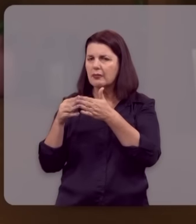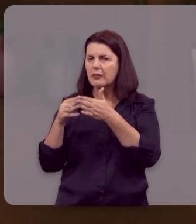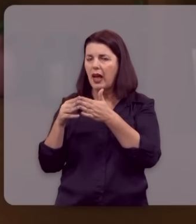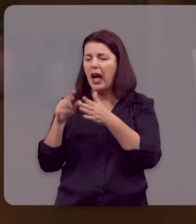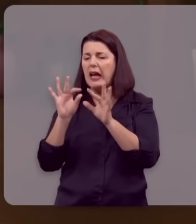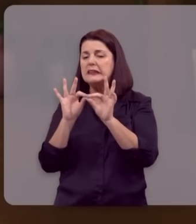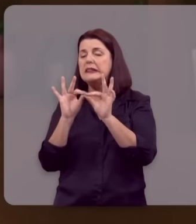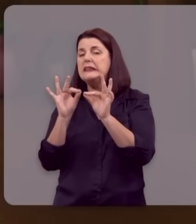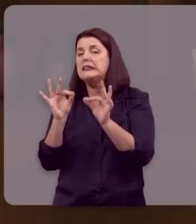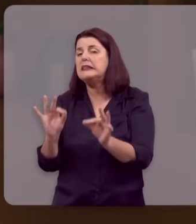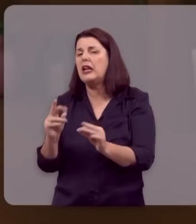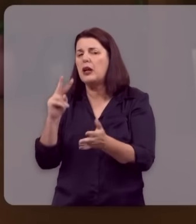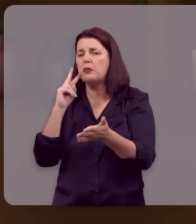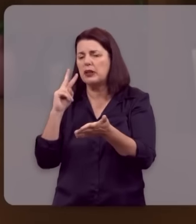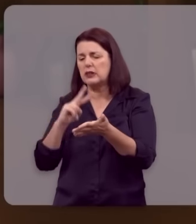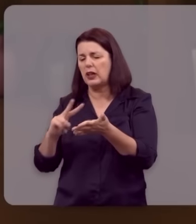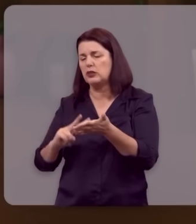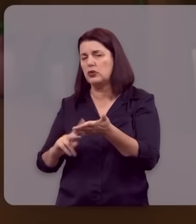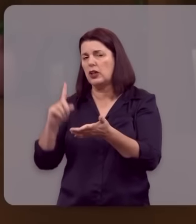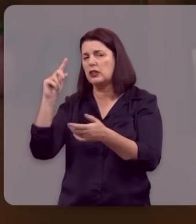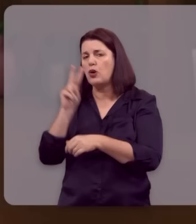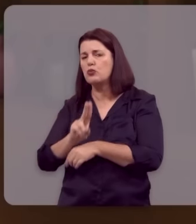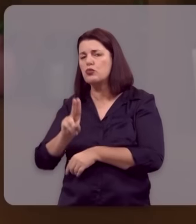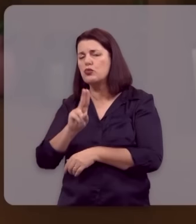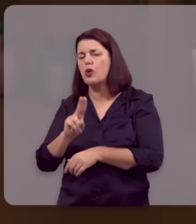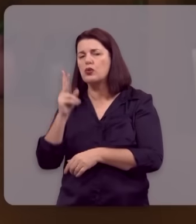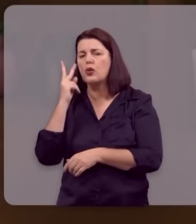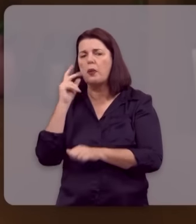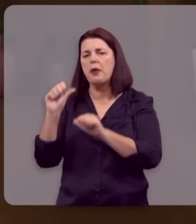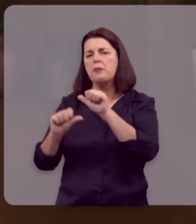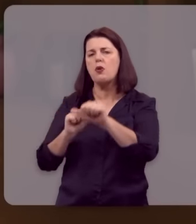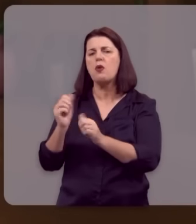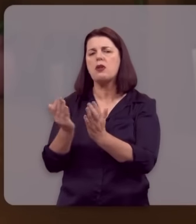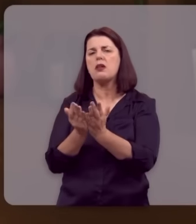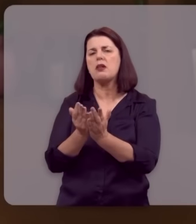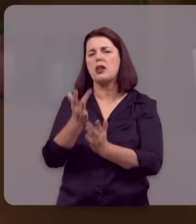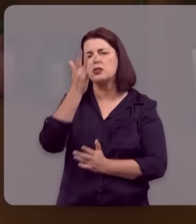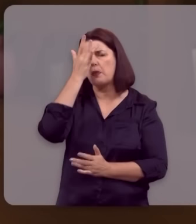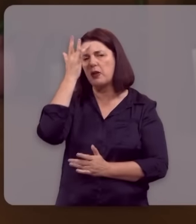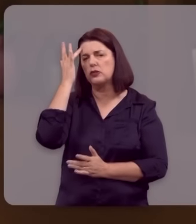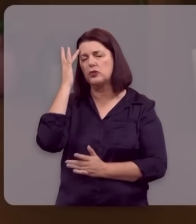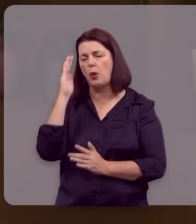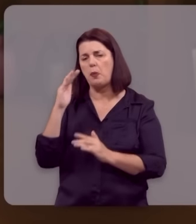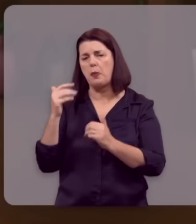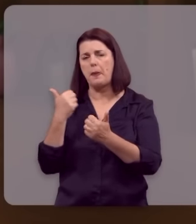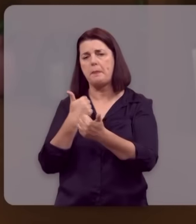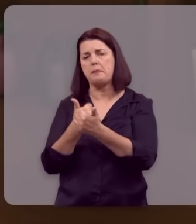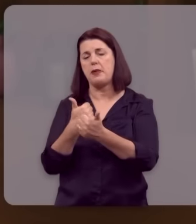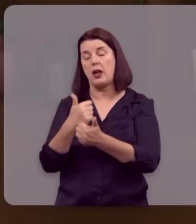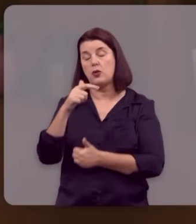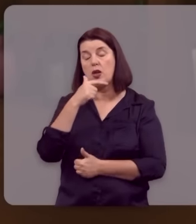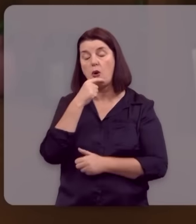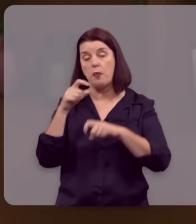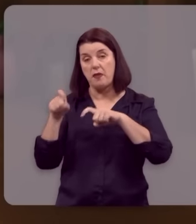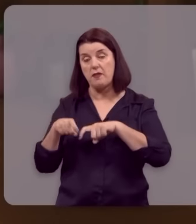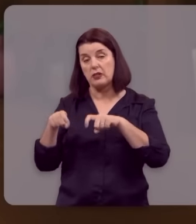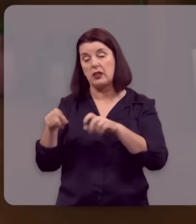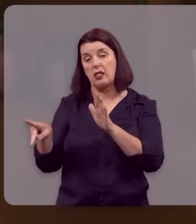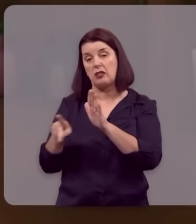para a conversão do fazendeiro, da sua família, de seus funcionários, de seus vizinhos, de seus amigos, e ali